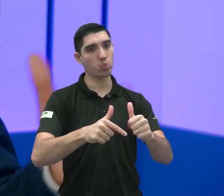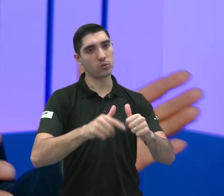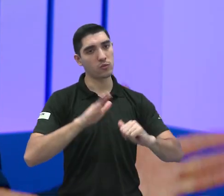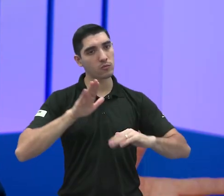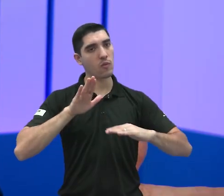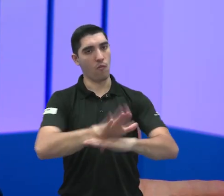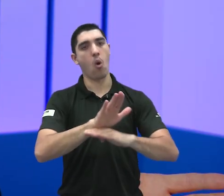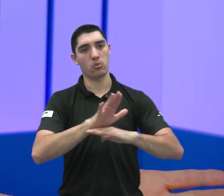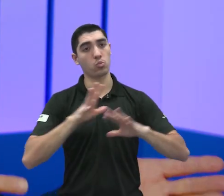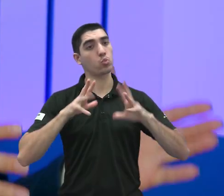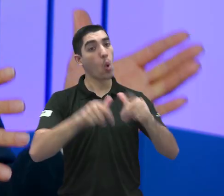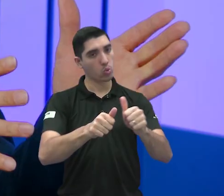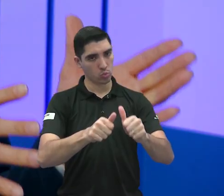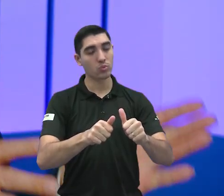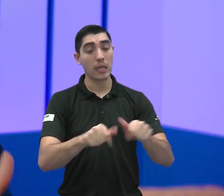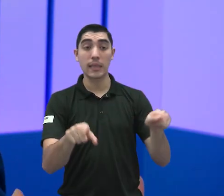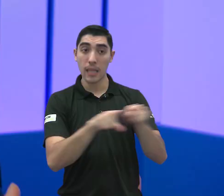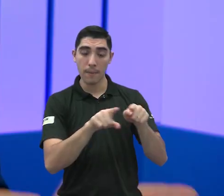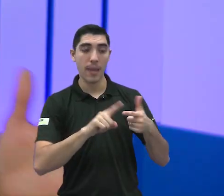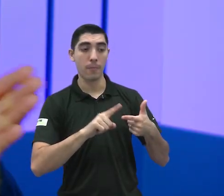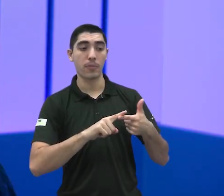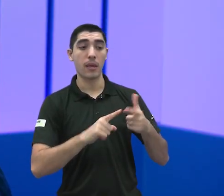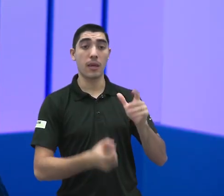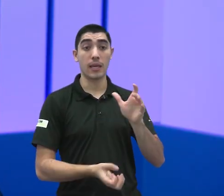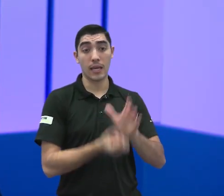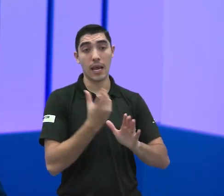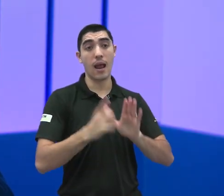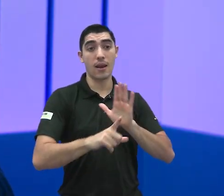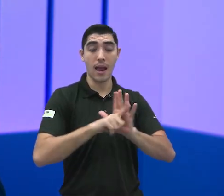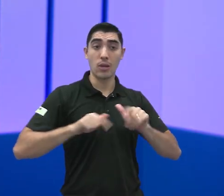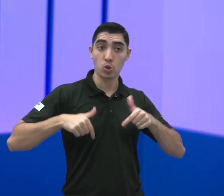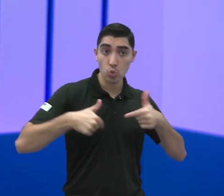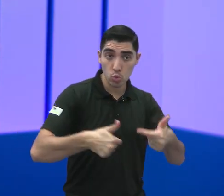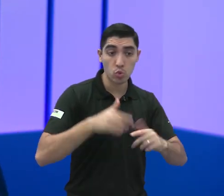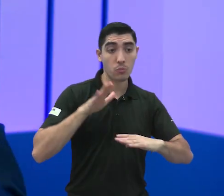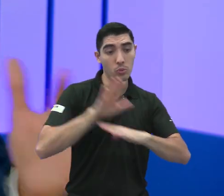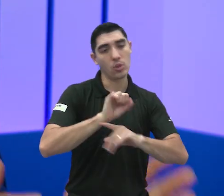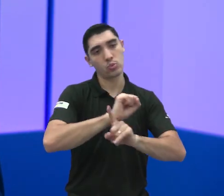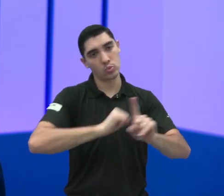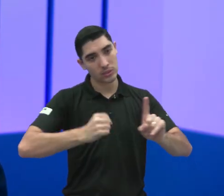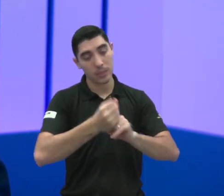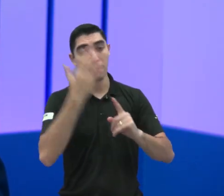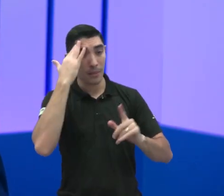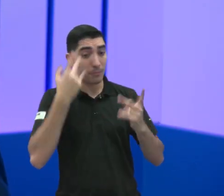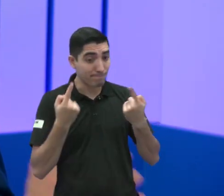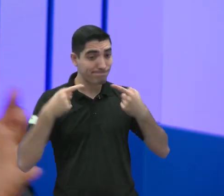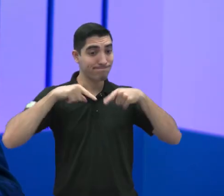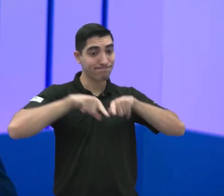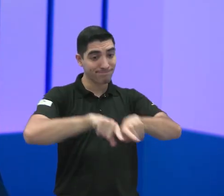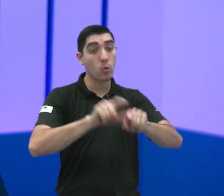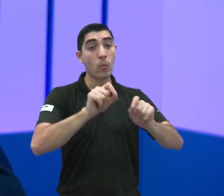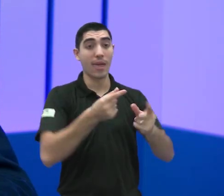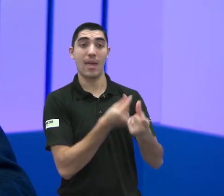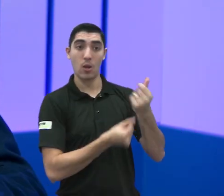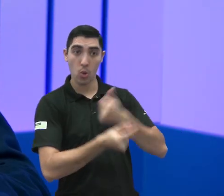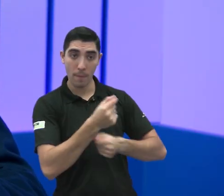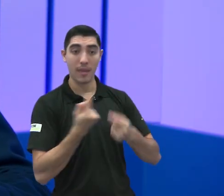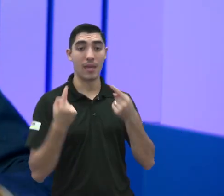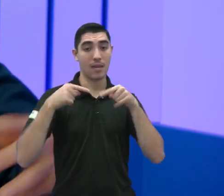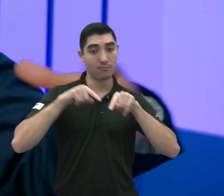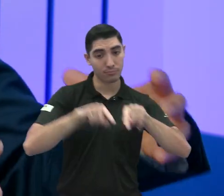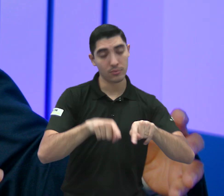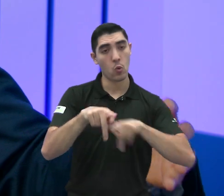políticas setoriais que acompanhem a evolução da sociedade, a evolução da economia. Quer dizer, o poder público tem que